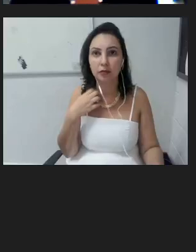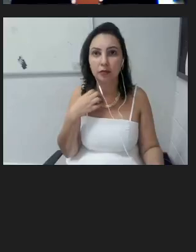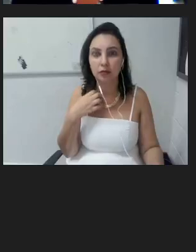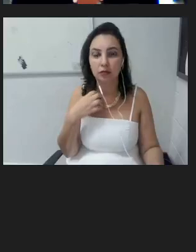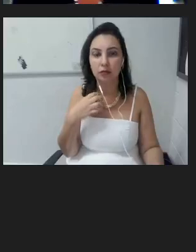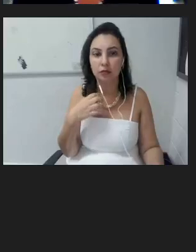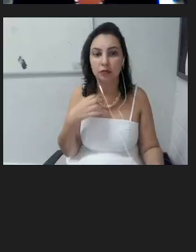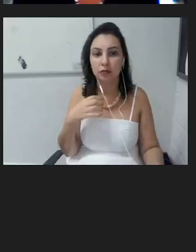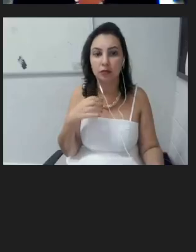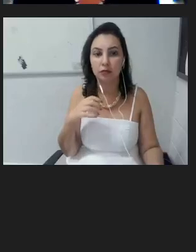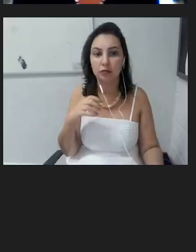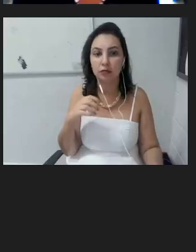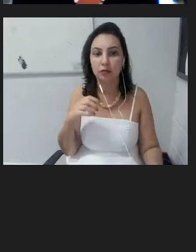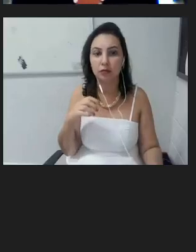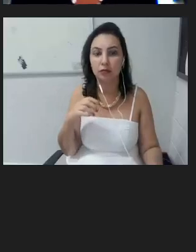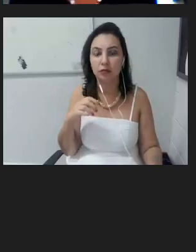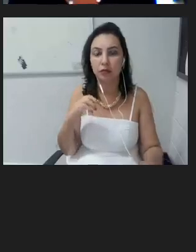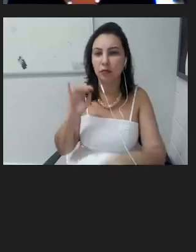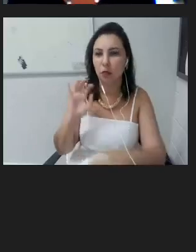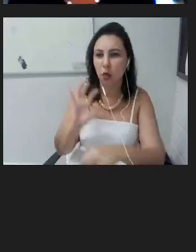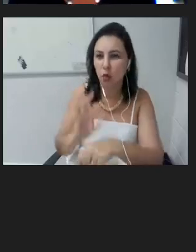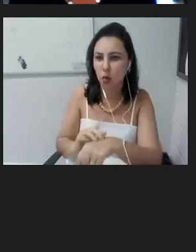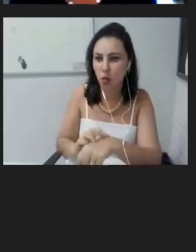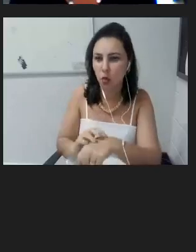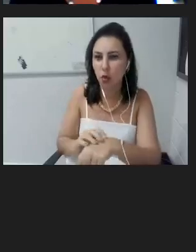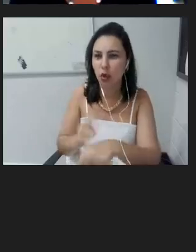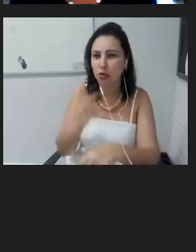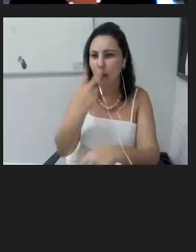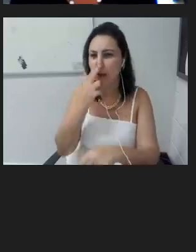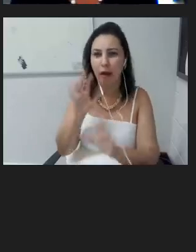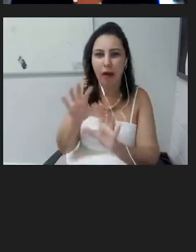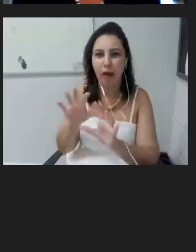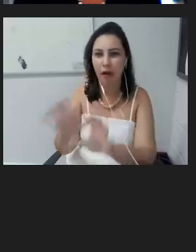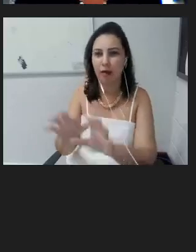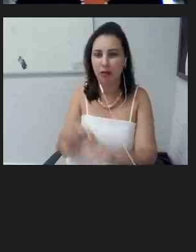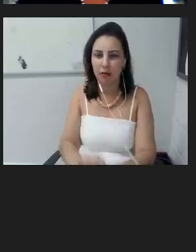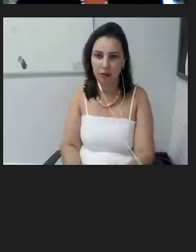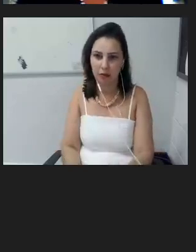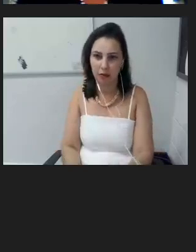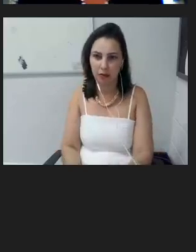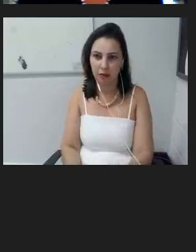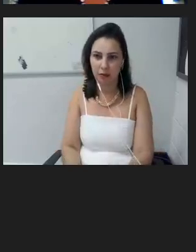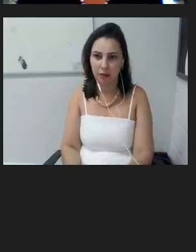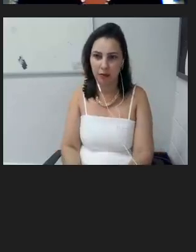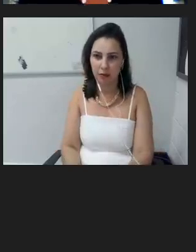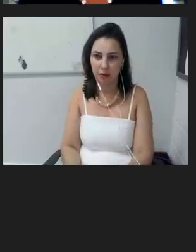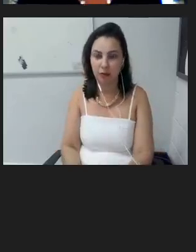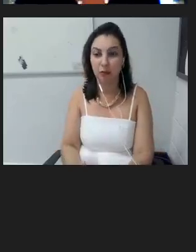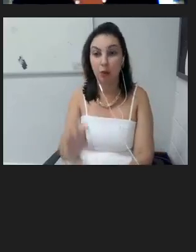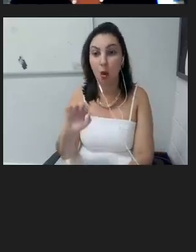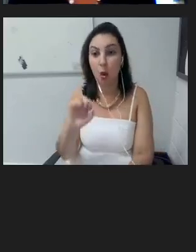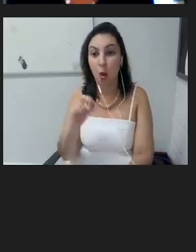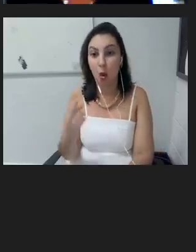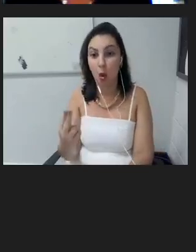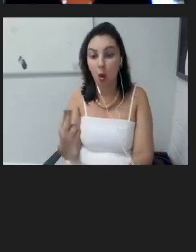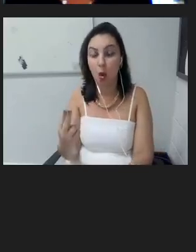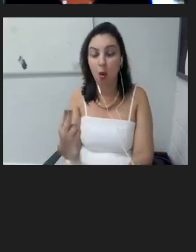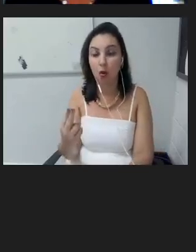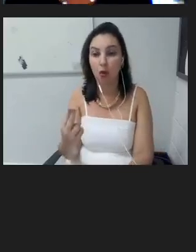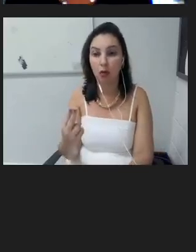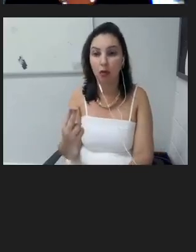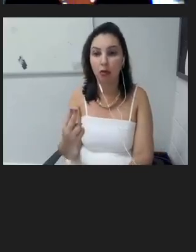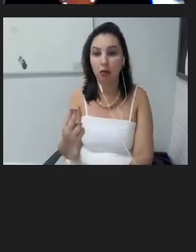diagnóstico enquanto sinônimo de conformação, enquanto sinônimo de não